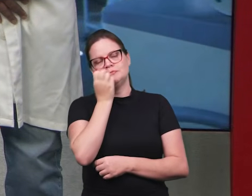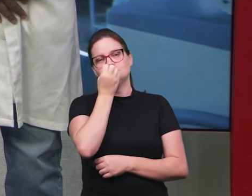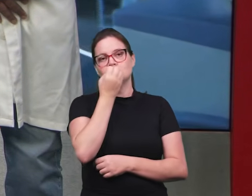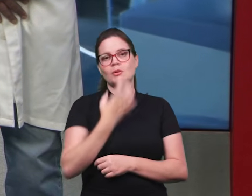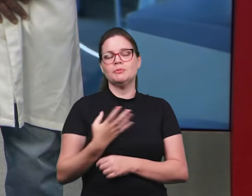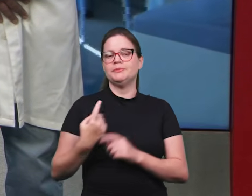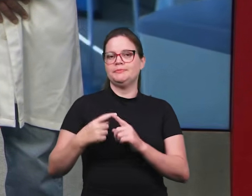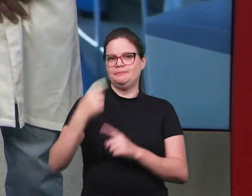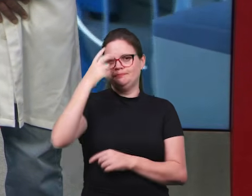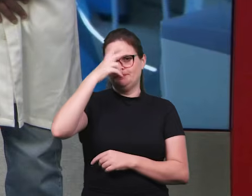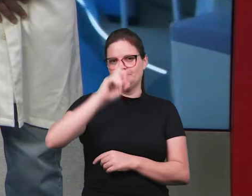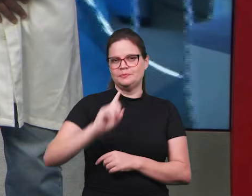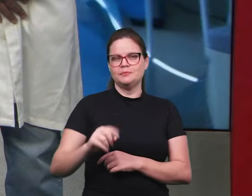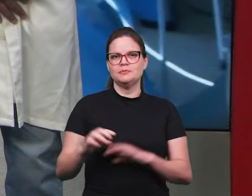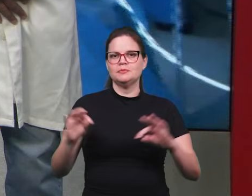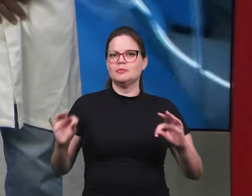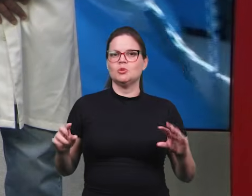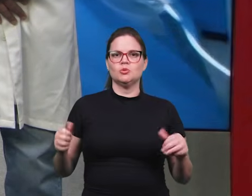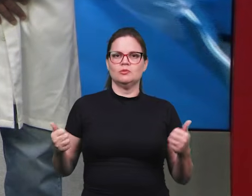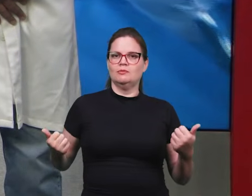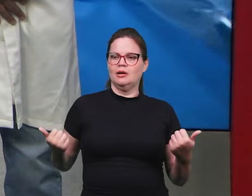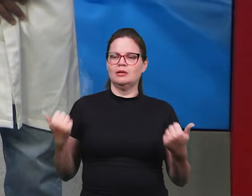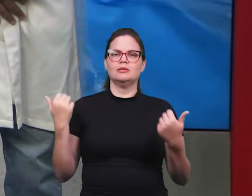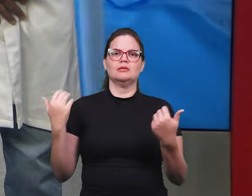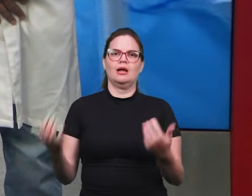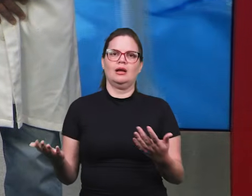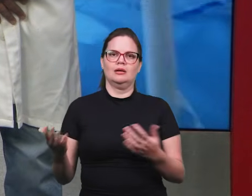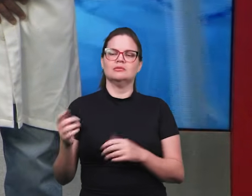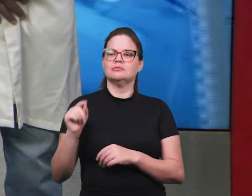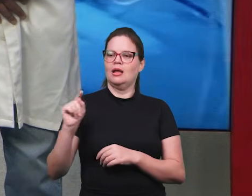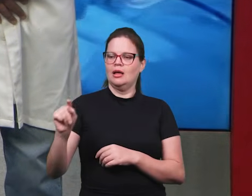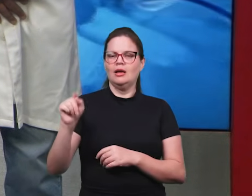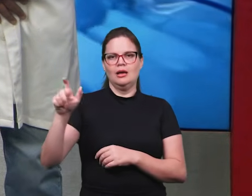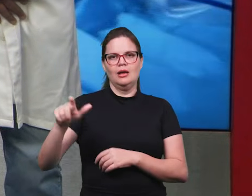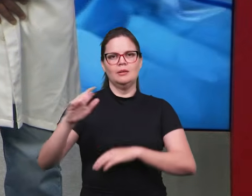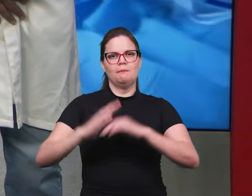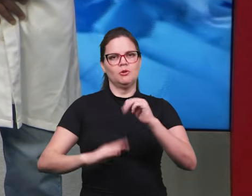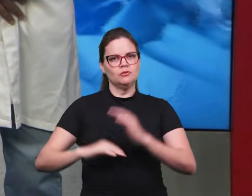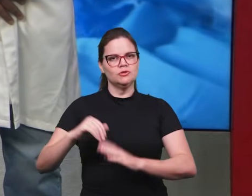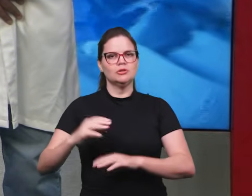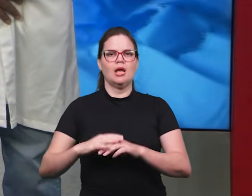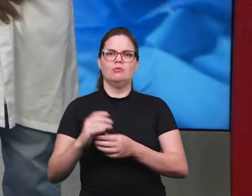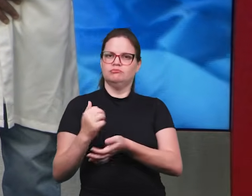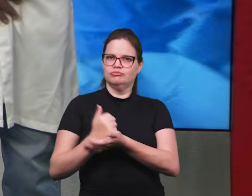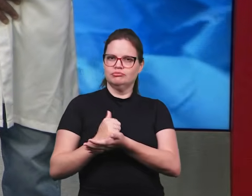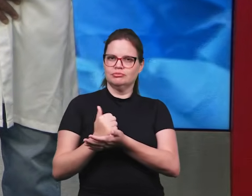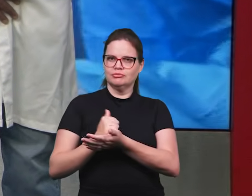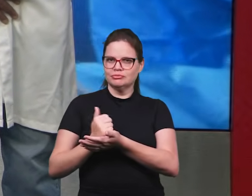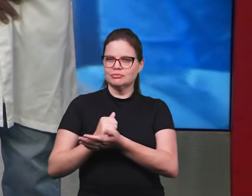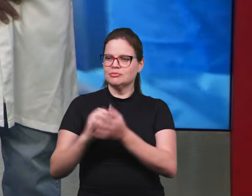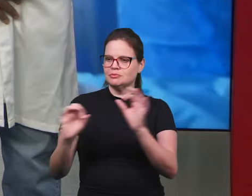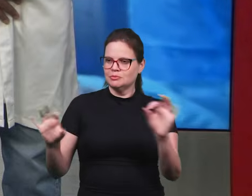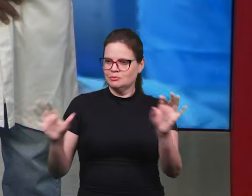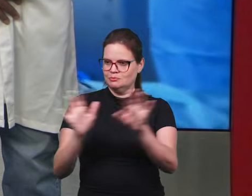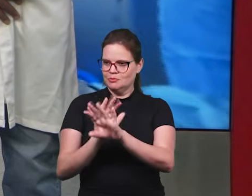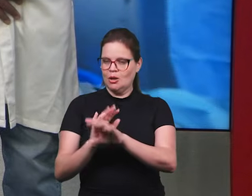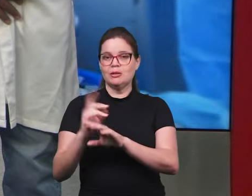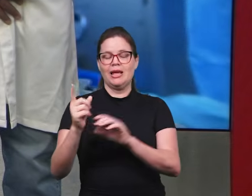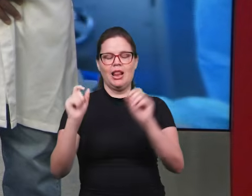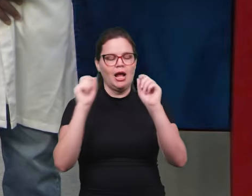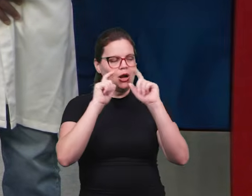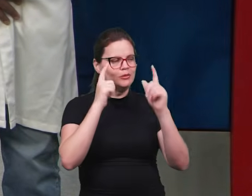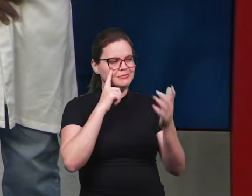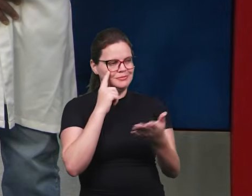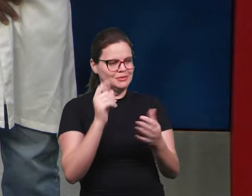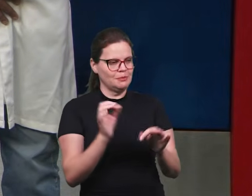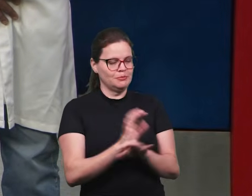tá tudo entregue ali nas mãos do anestesista e ele entrega e devolve o paciente para a família, né, fala assim: "Ó, fiz minha parte", e ó,